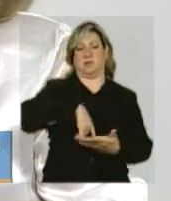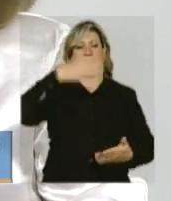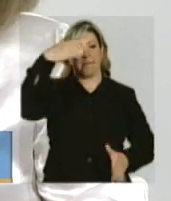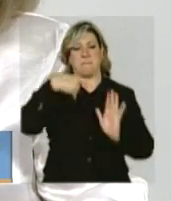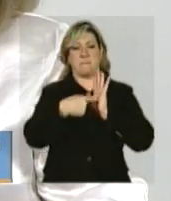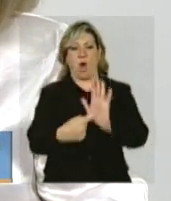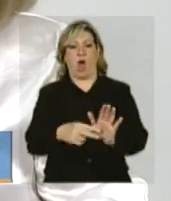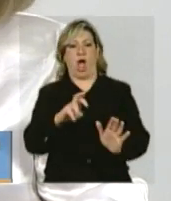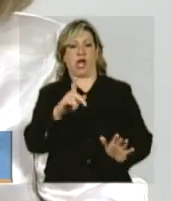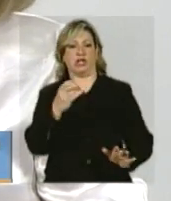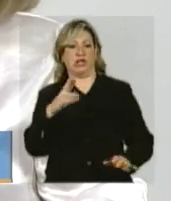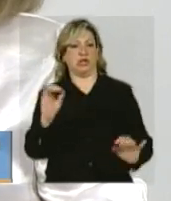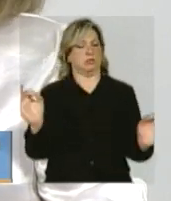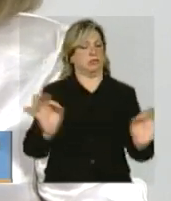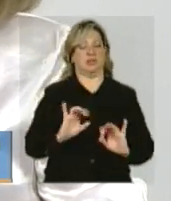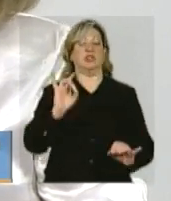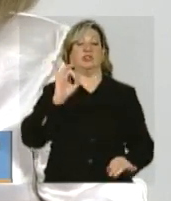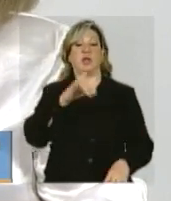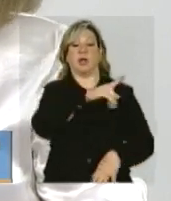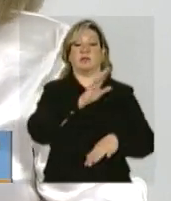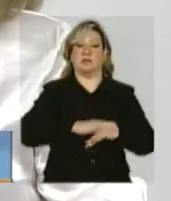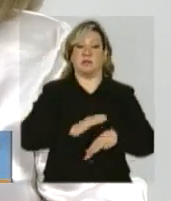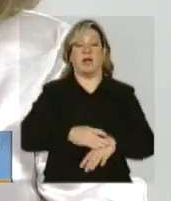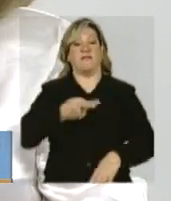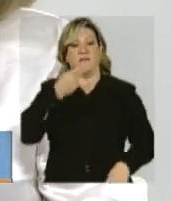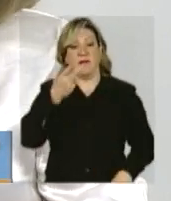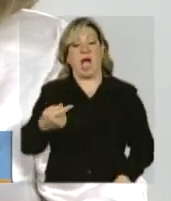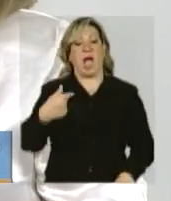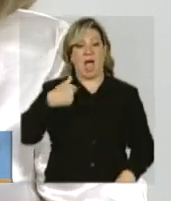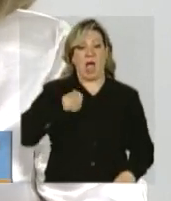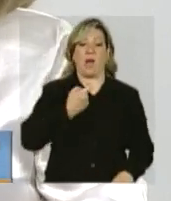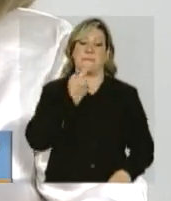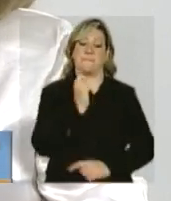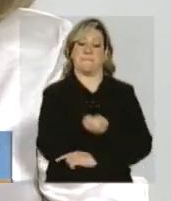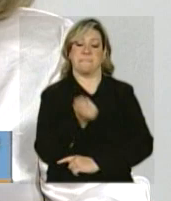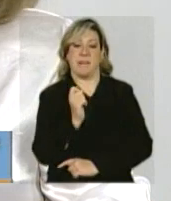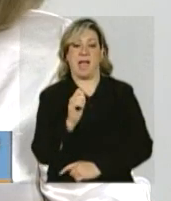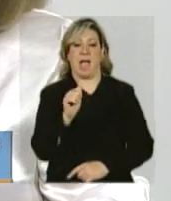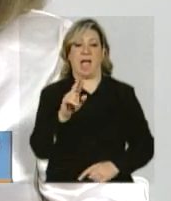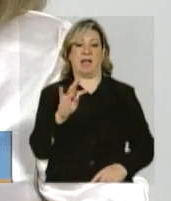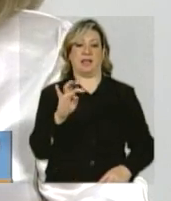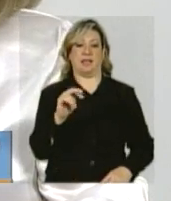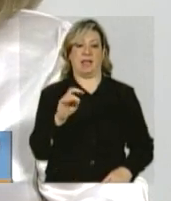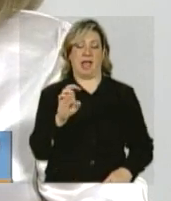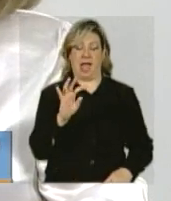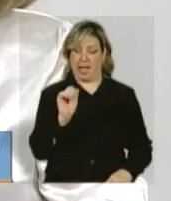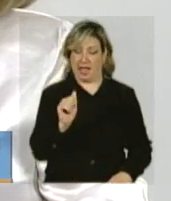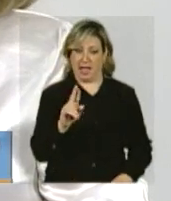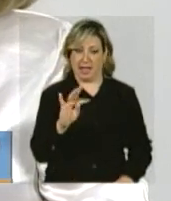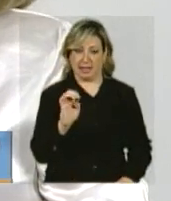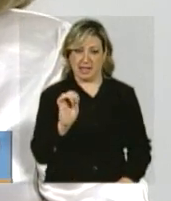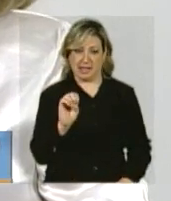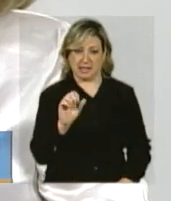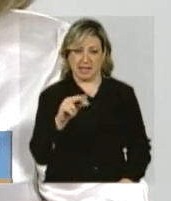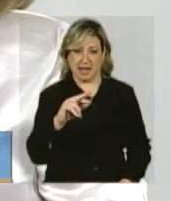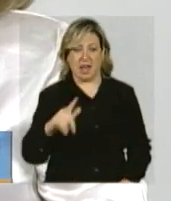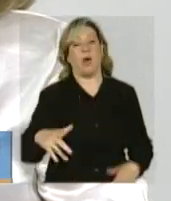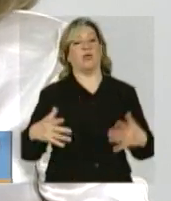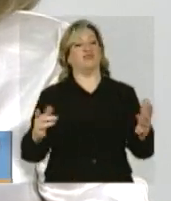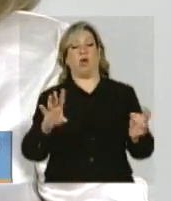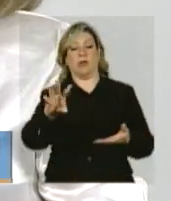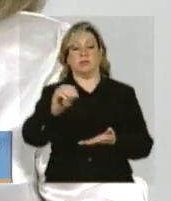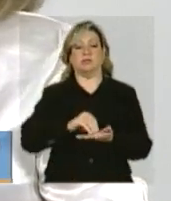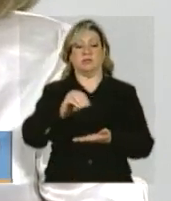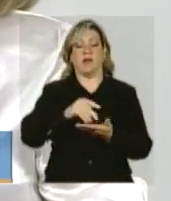ele se autodeclare como pescador artesanal, né, e se orienta que ele seja encaminhado para esse Registro Geral da Pesca,